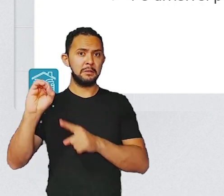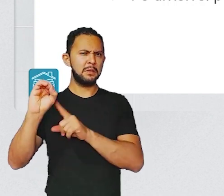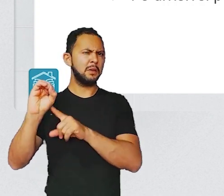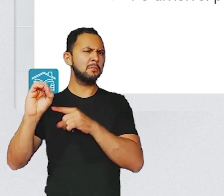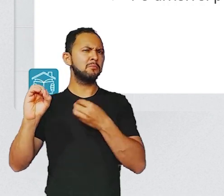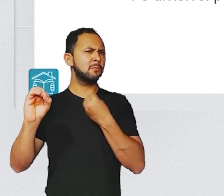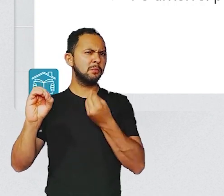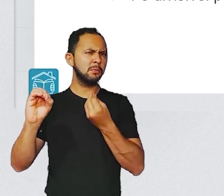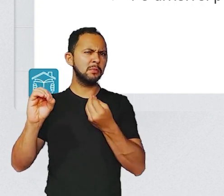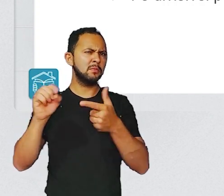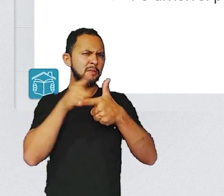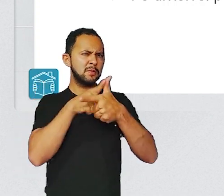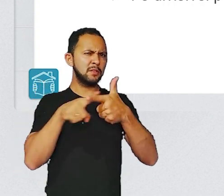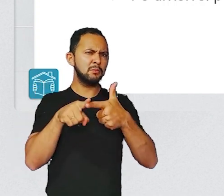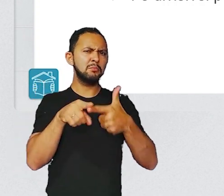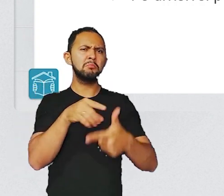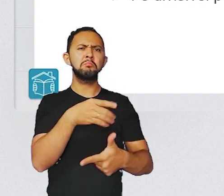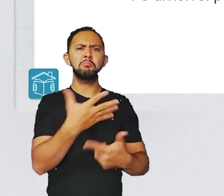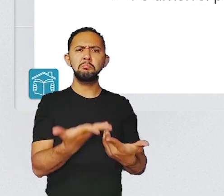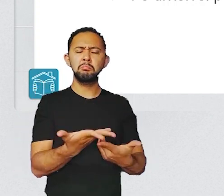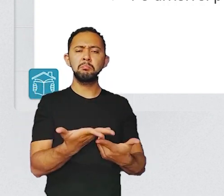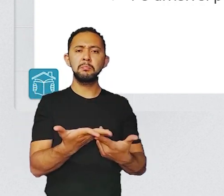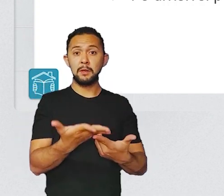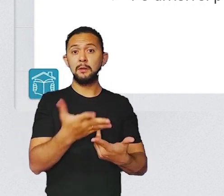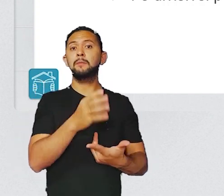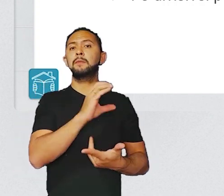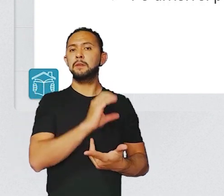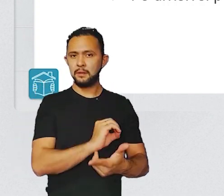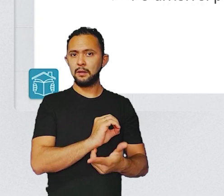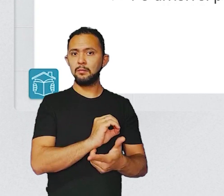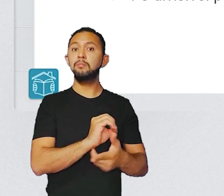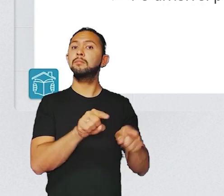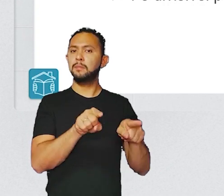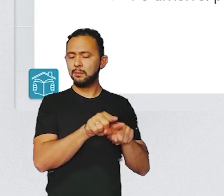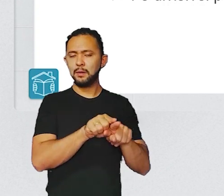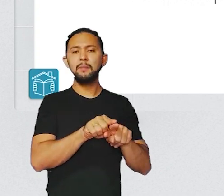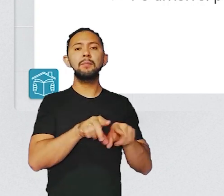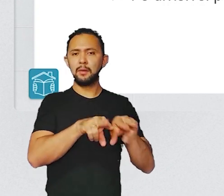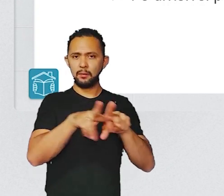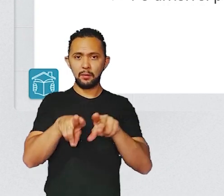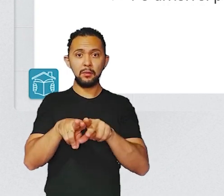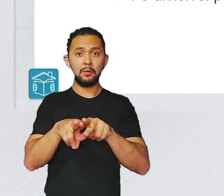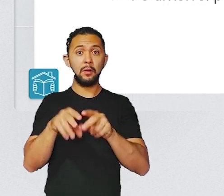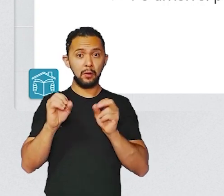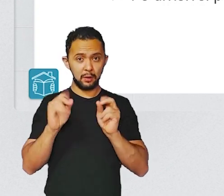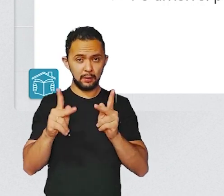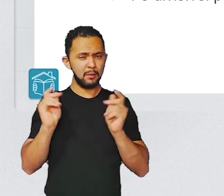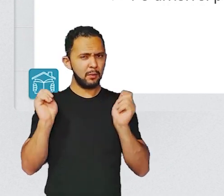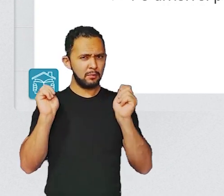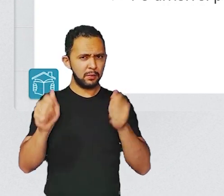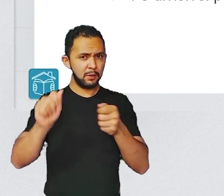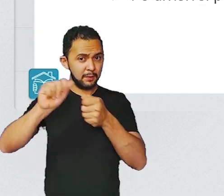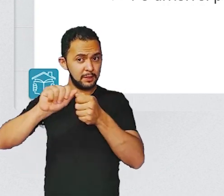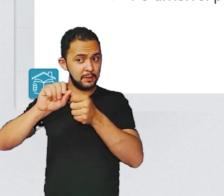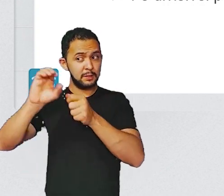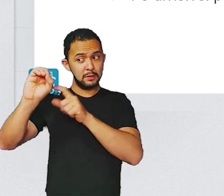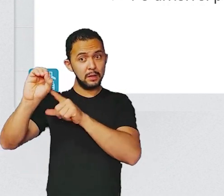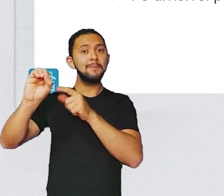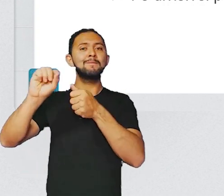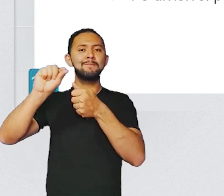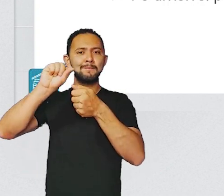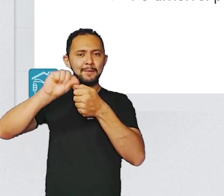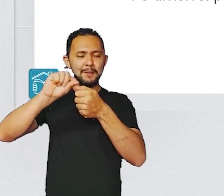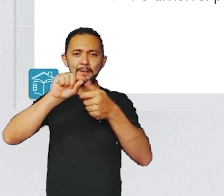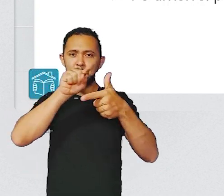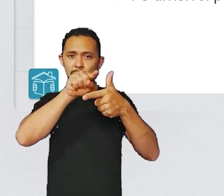na verdade dá sim. 0 dividido para 2 é 0. Tudo bem? Então presta atenção nisso. Então a gente pode dividir o zero por qualquer